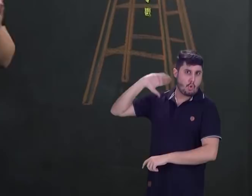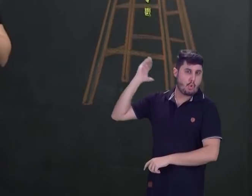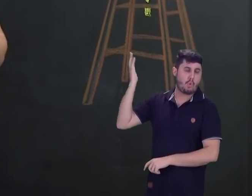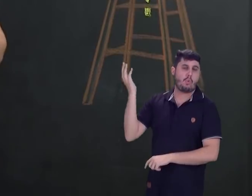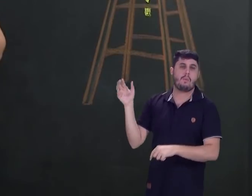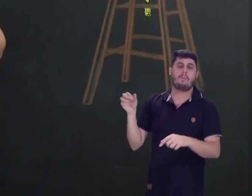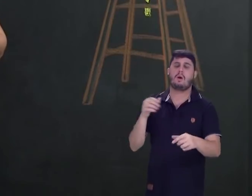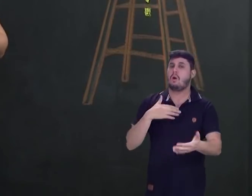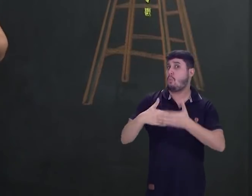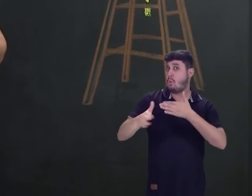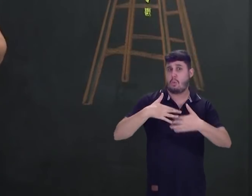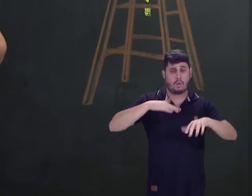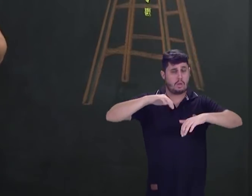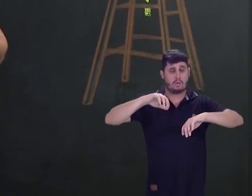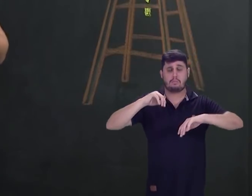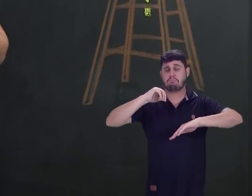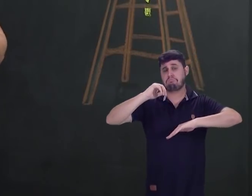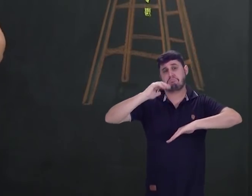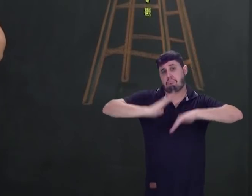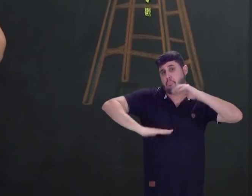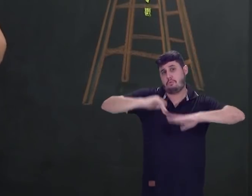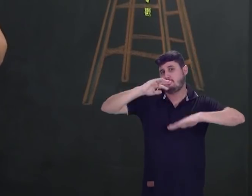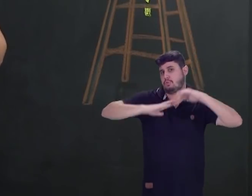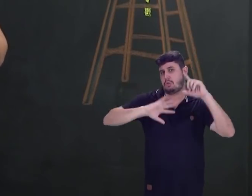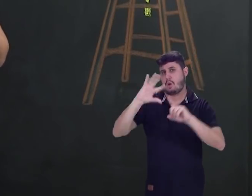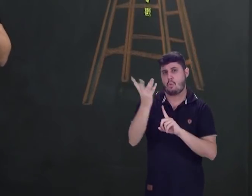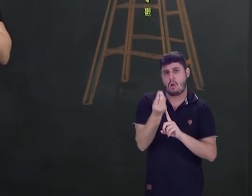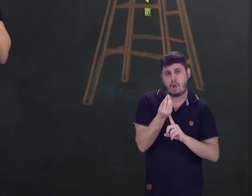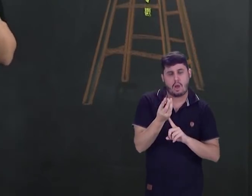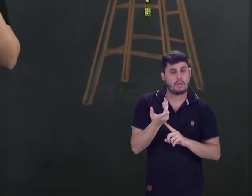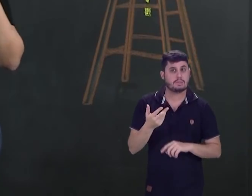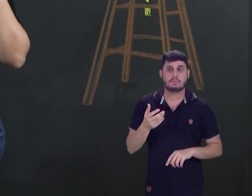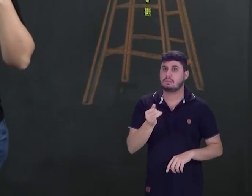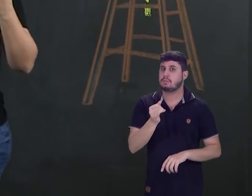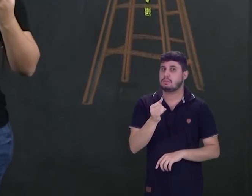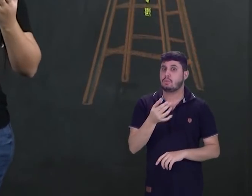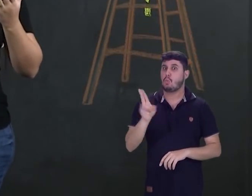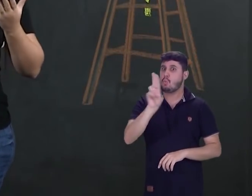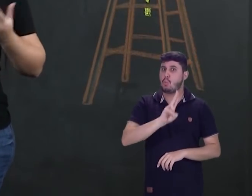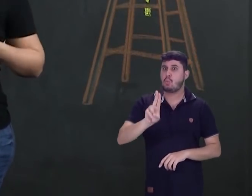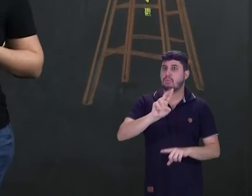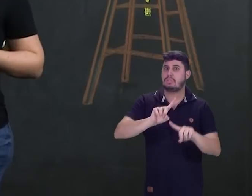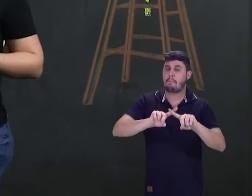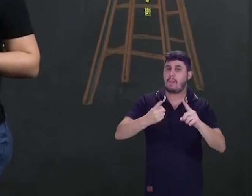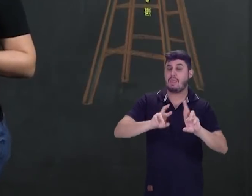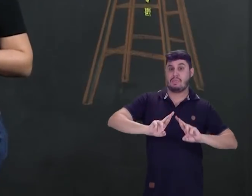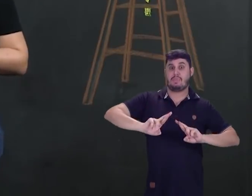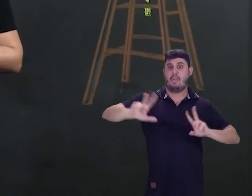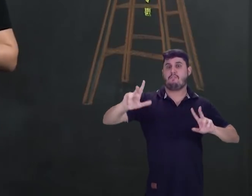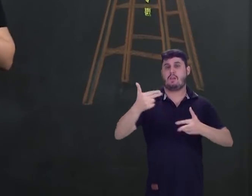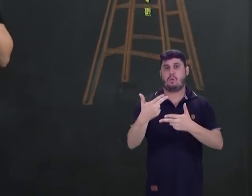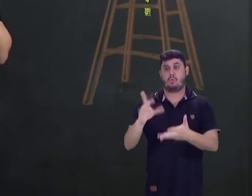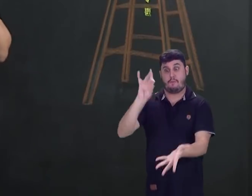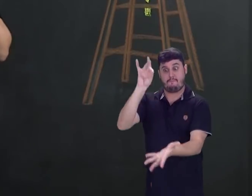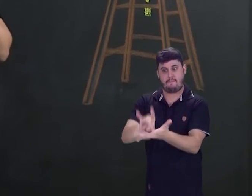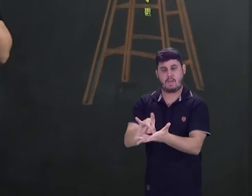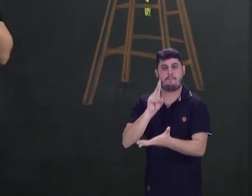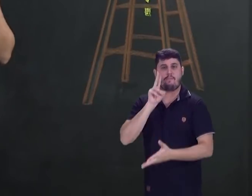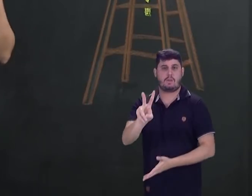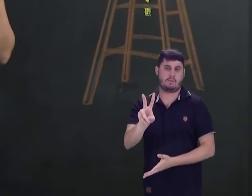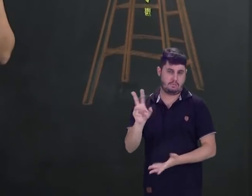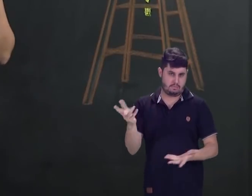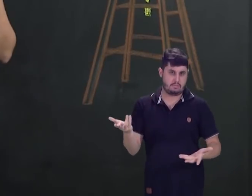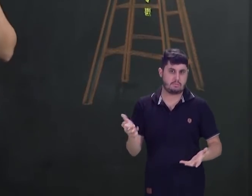qualquer artista, desenhista utiliza, mas assim, dissociado daquilo que é real, daquilo que eu vejo, é aquilo que eu sinto. Então,